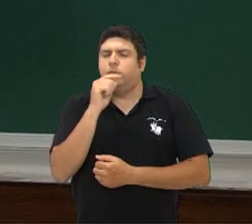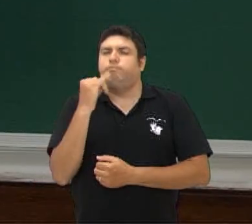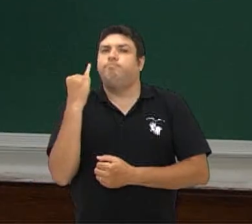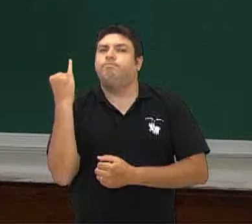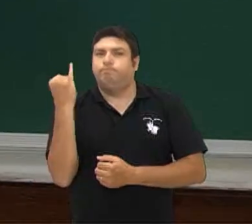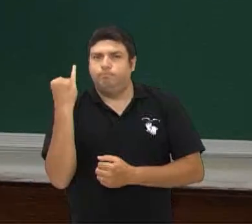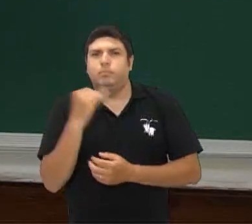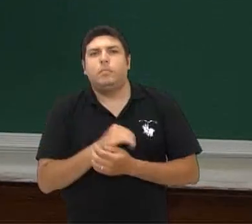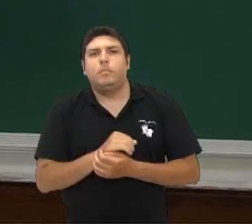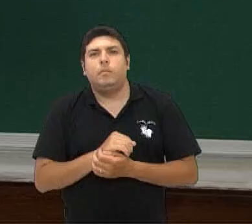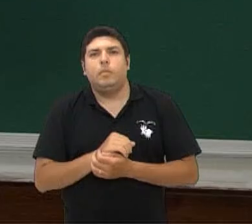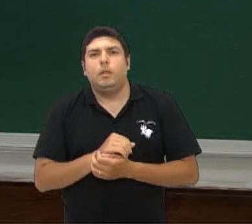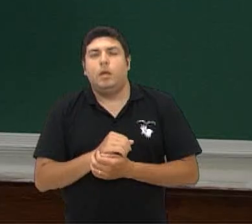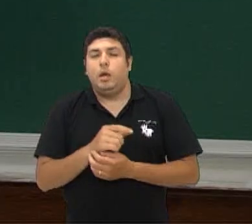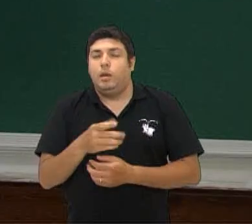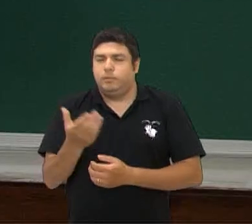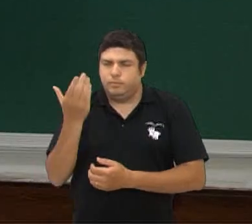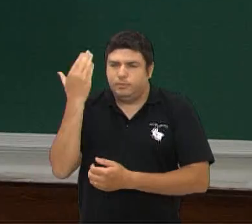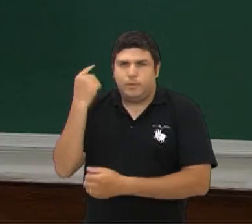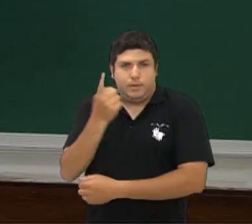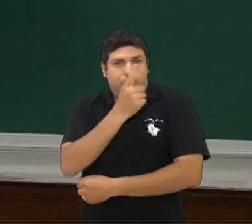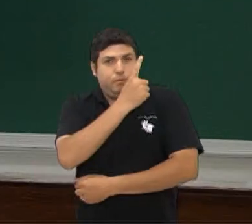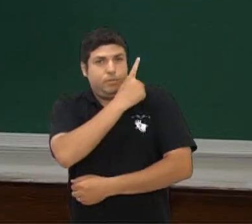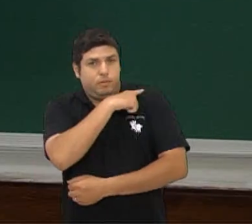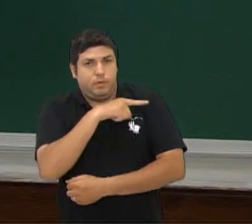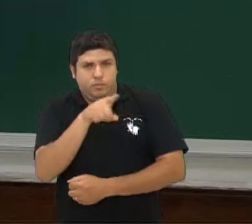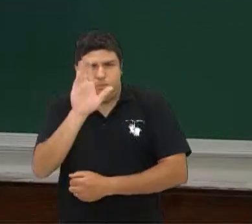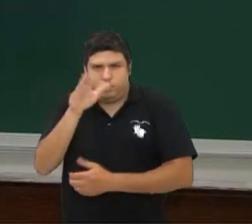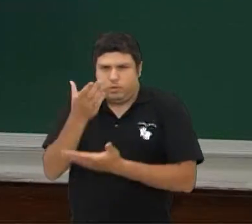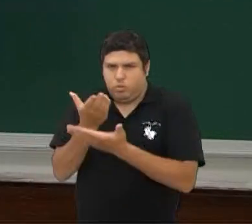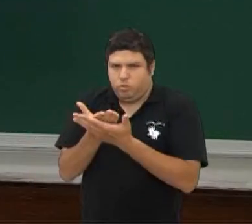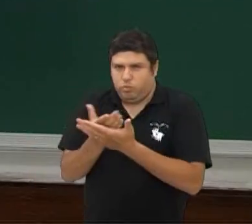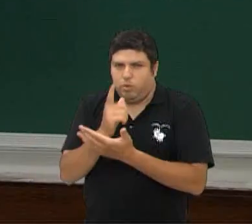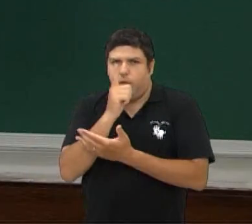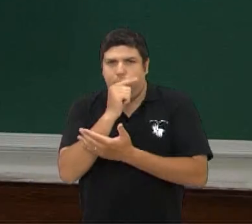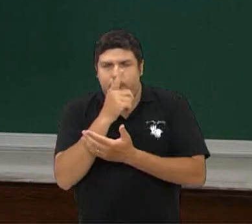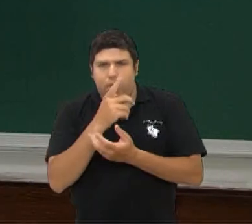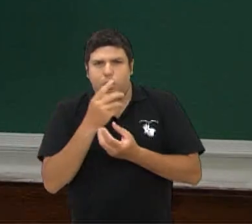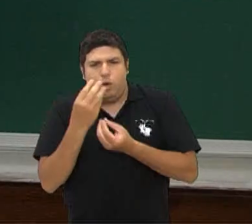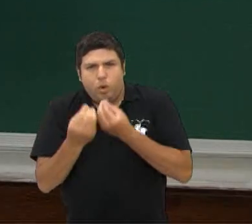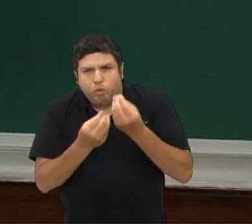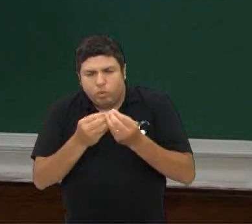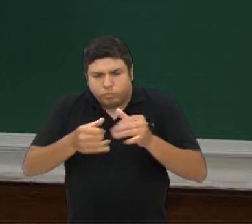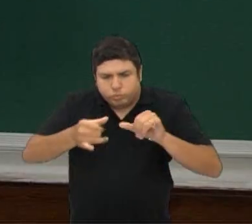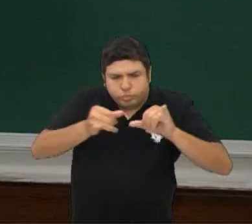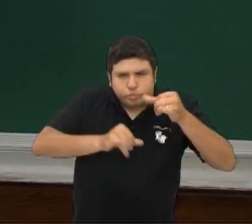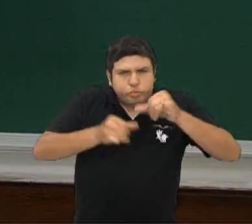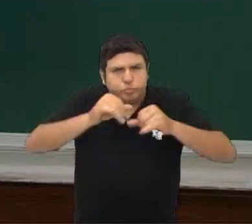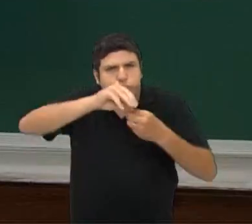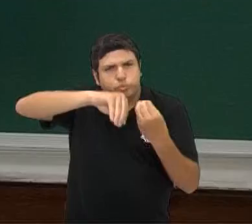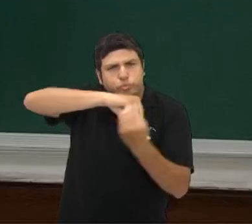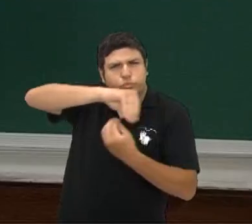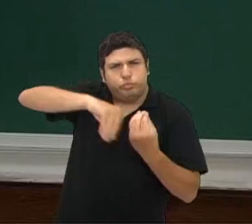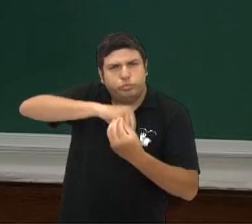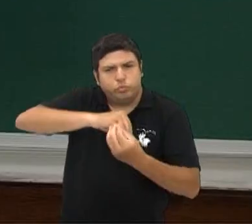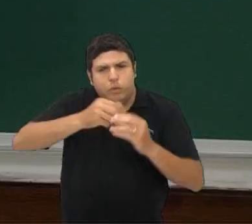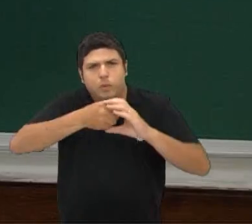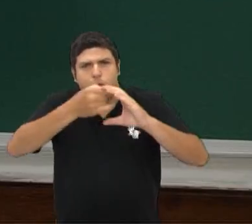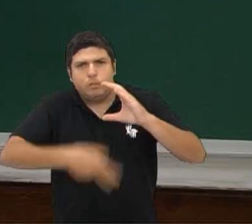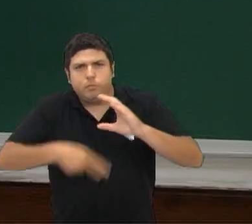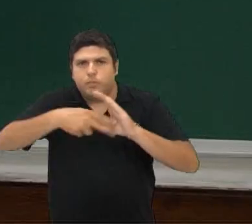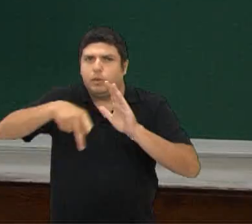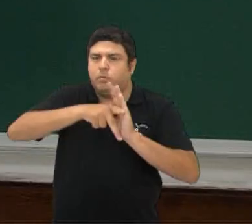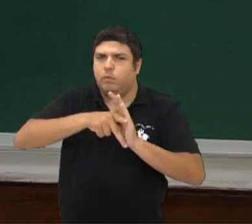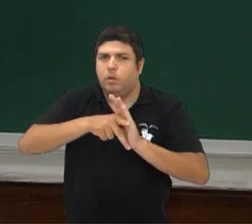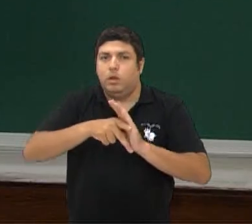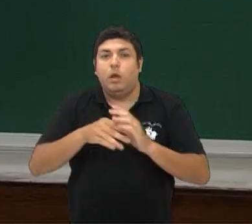importante. Lá na primeira série você estudou, né, a água, estudou lá a sua composição, estudou todas as suas características. Hoje a